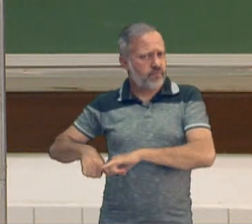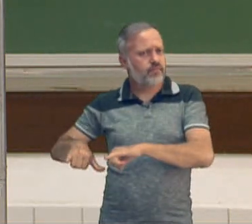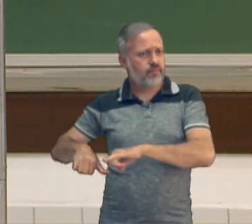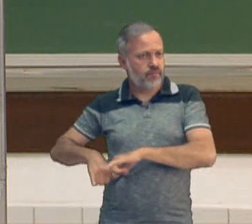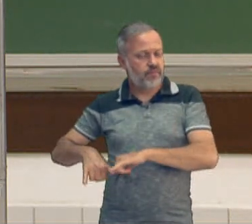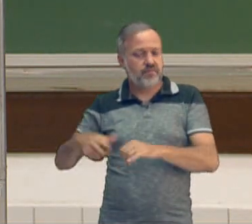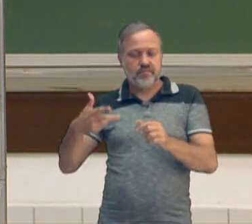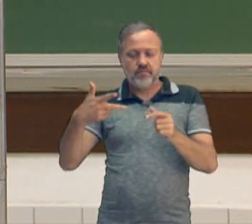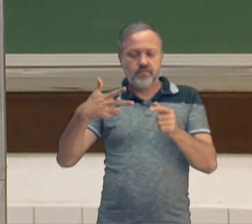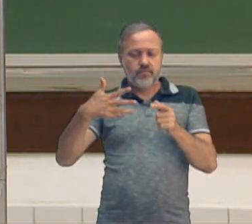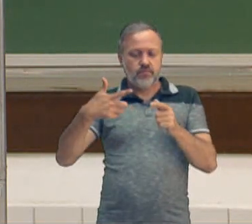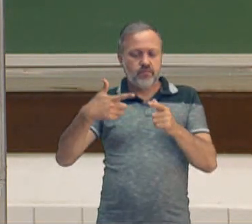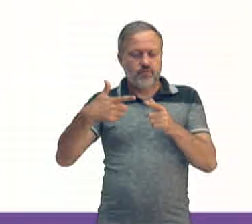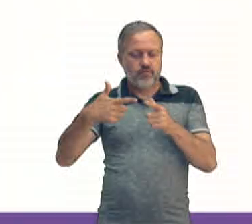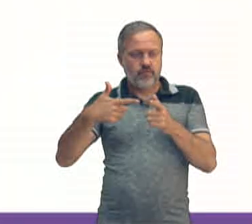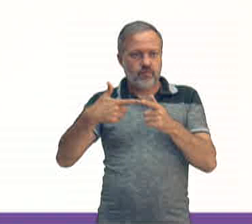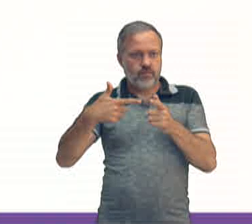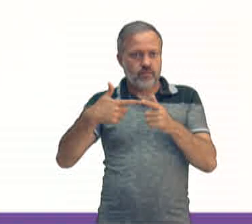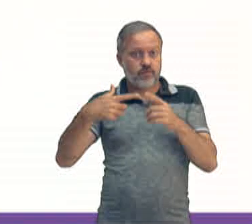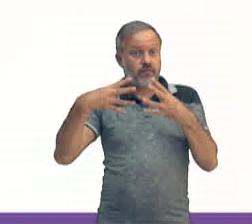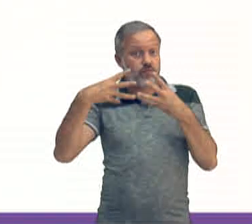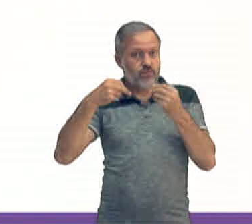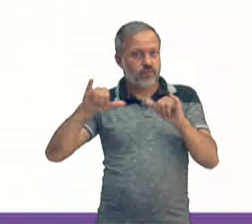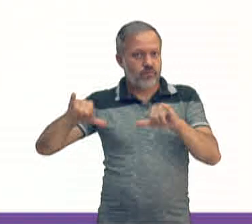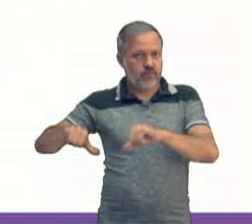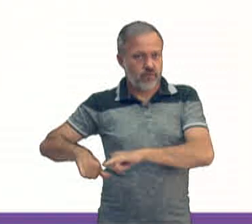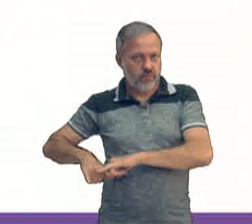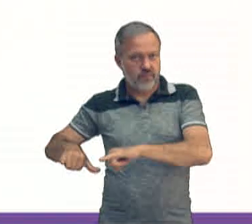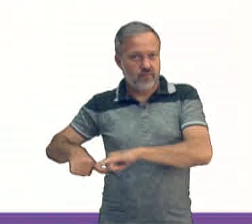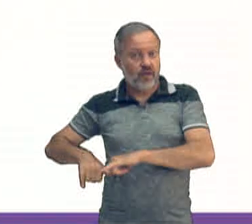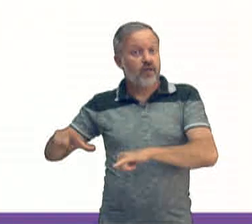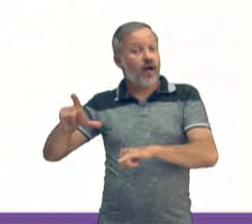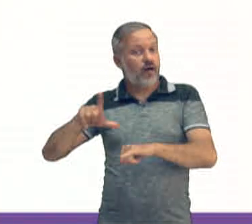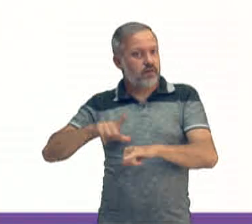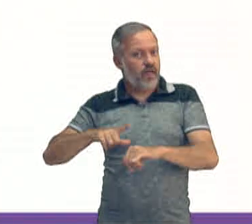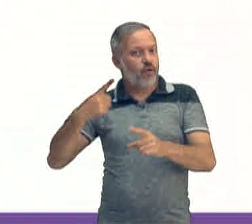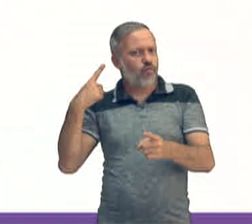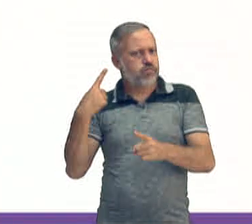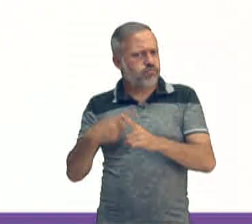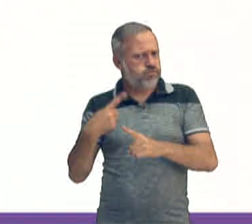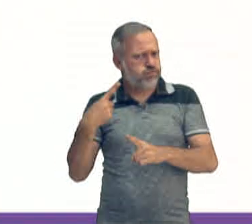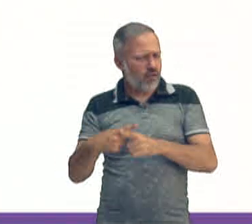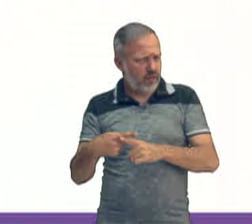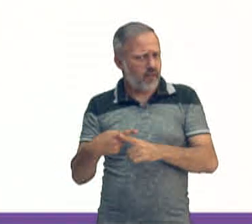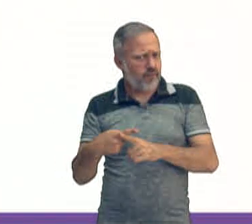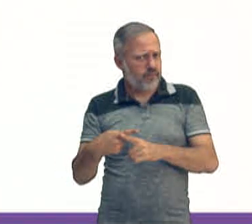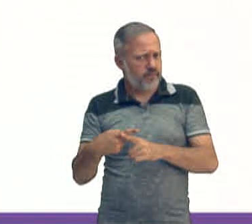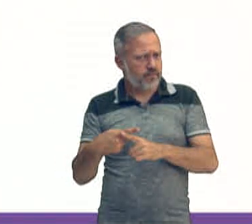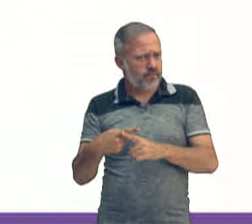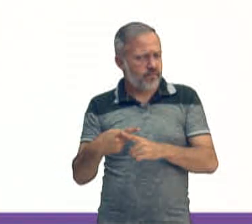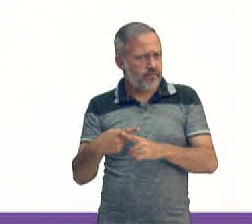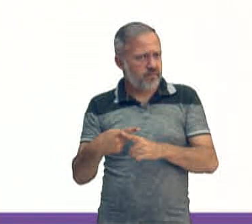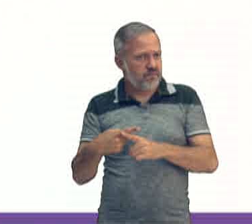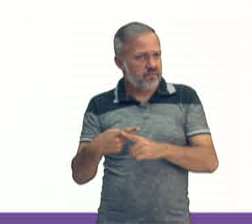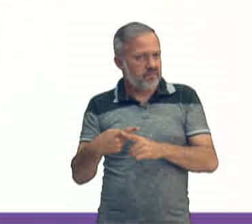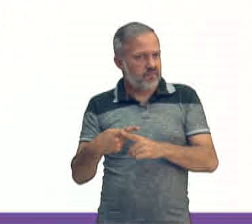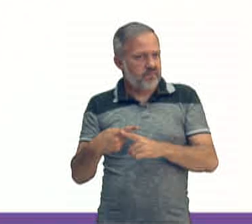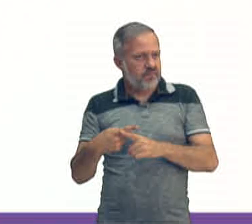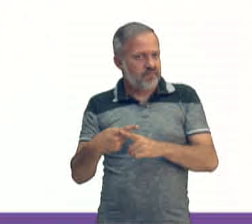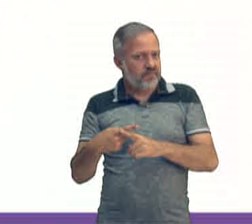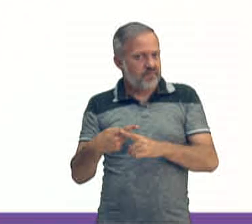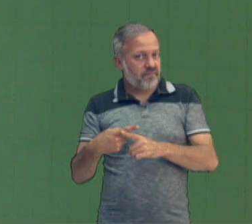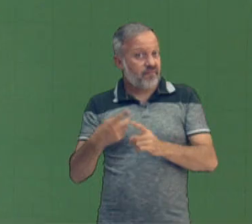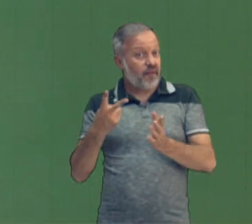sofrimento. Segundo, todo sofrimento tem uma causa. Você pode encontrar a causa do teu sofrimento, mas para o budismo não está fora.